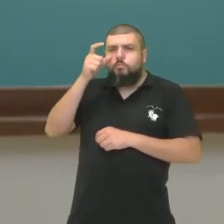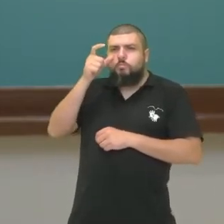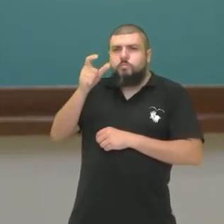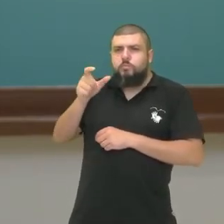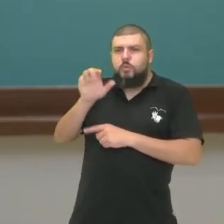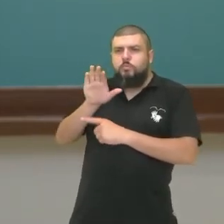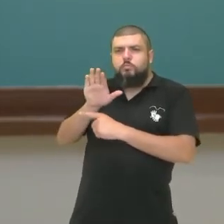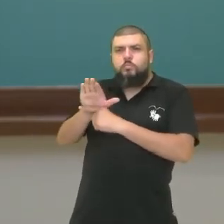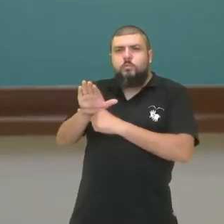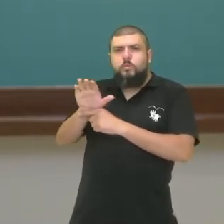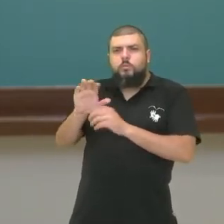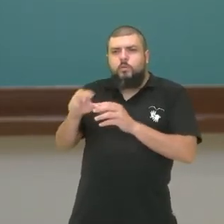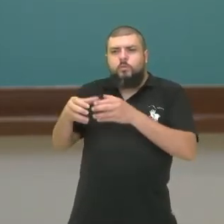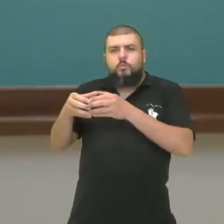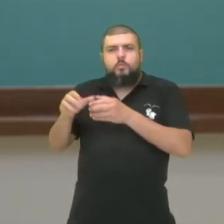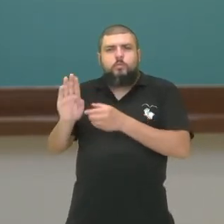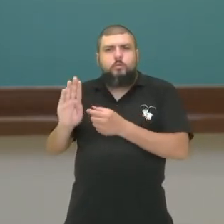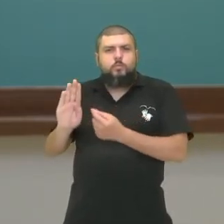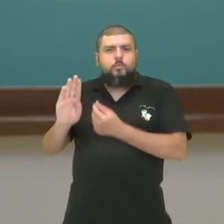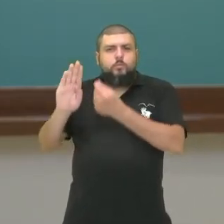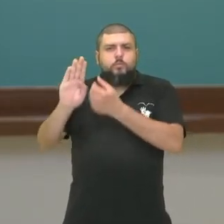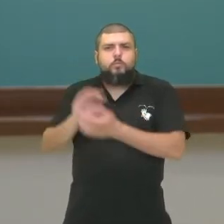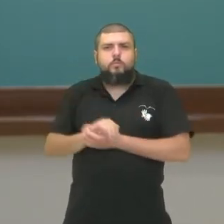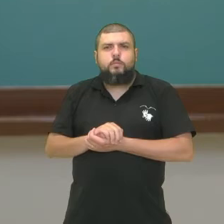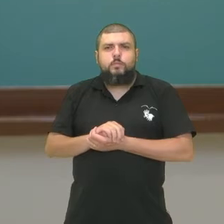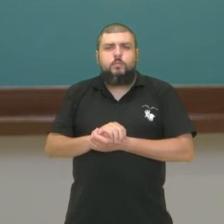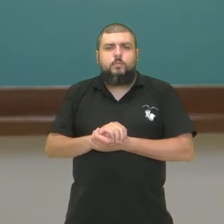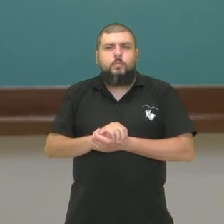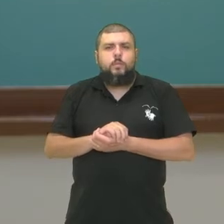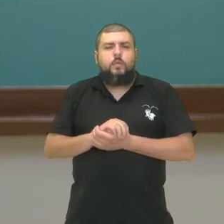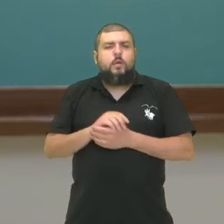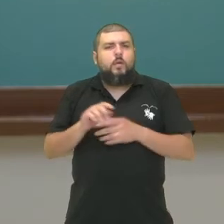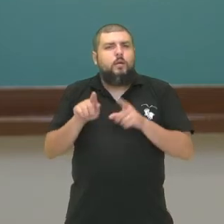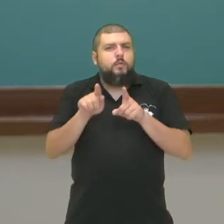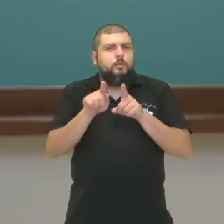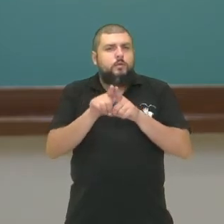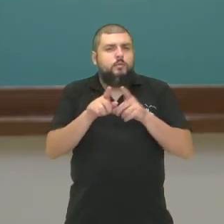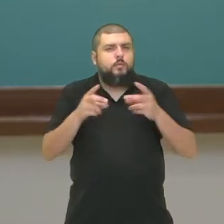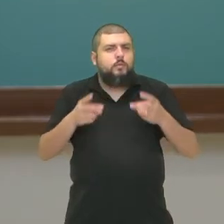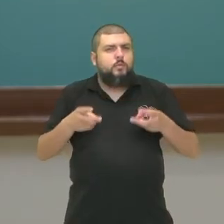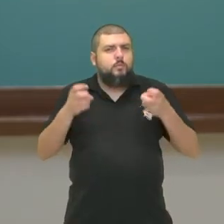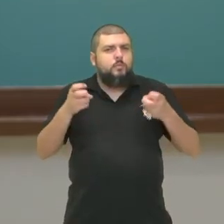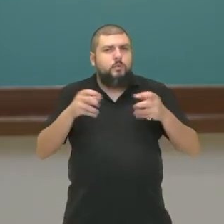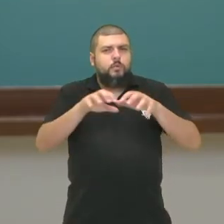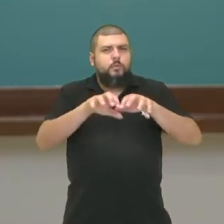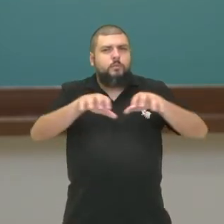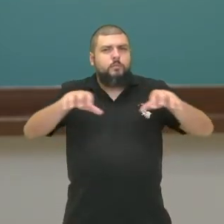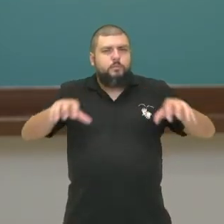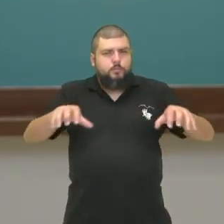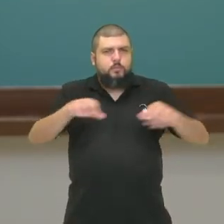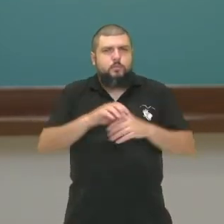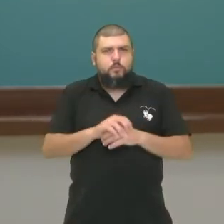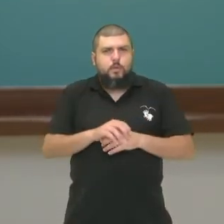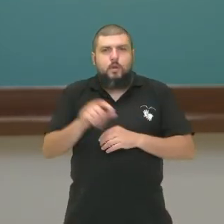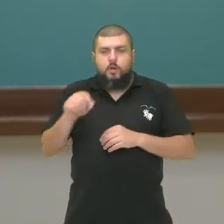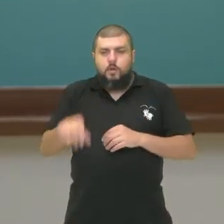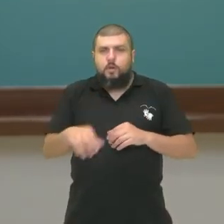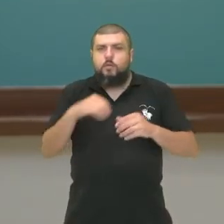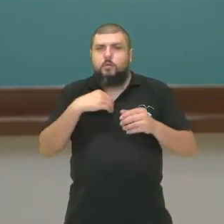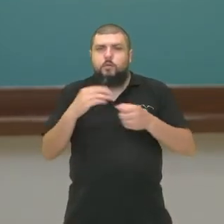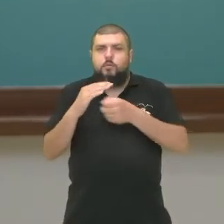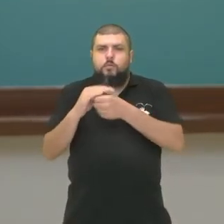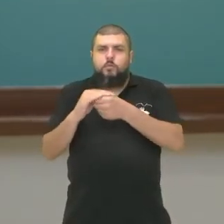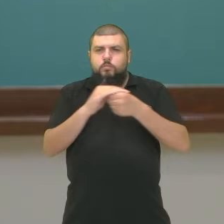social burguesa. Ele é um marxista e também ele vê esses aparelhos ideológicos hegemônicos. E essa hegemonia social,